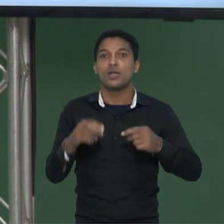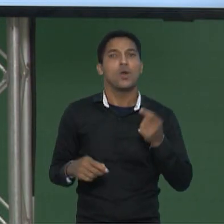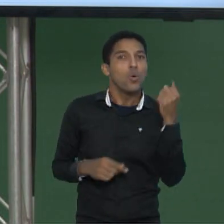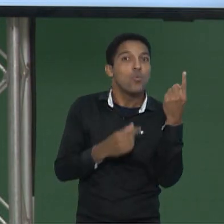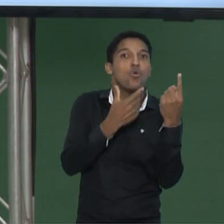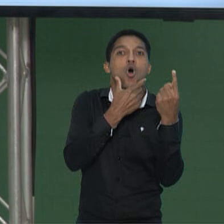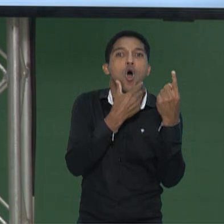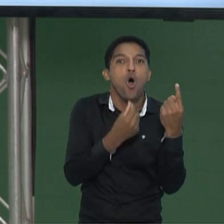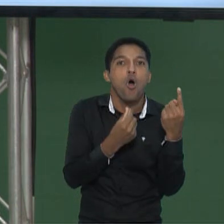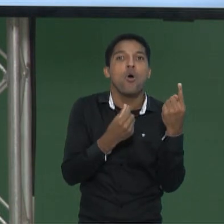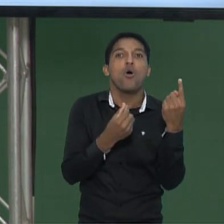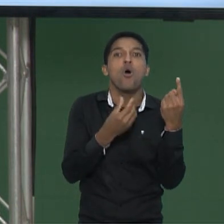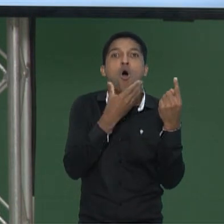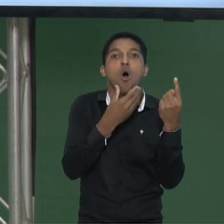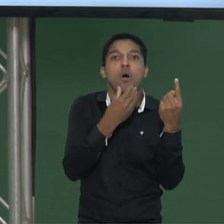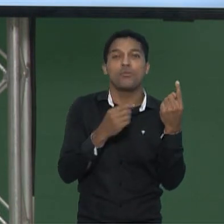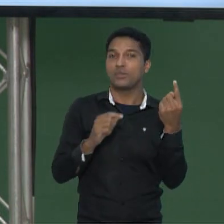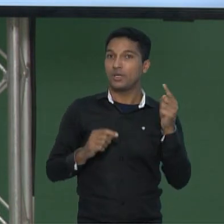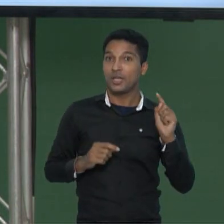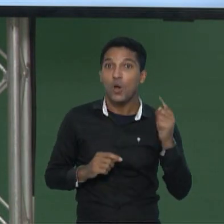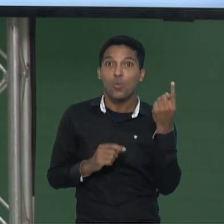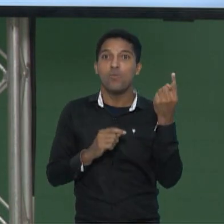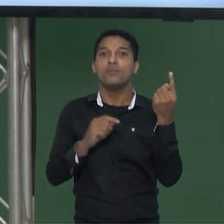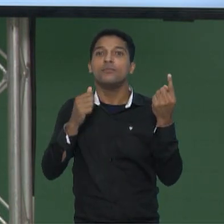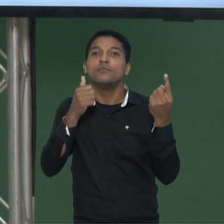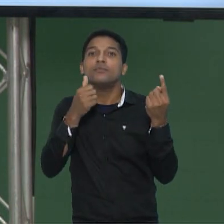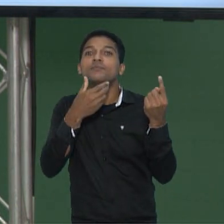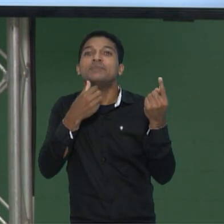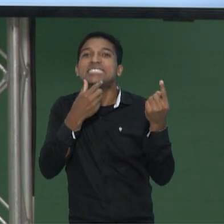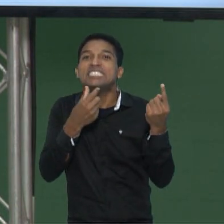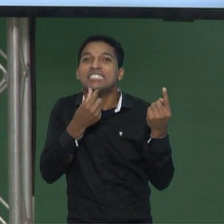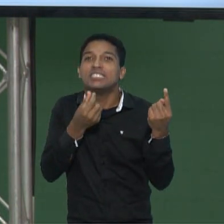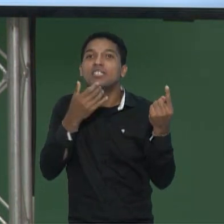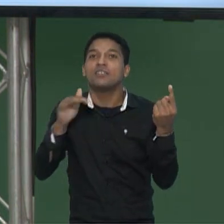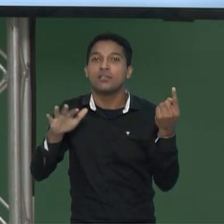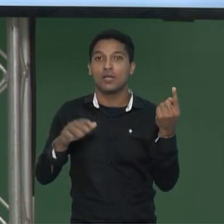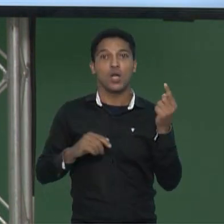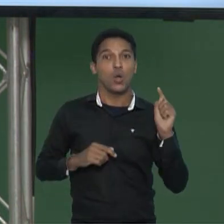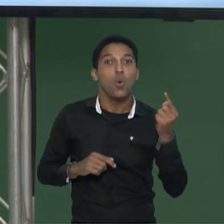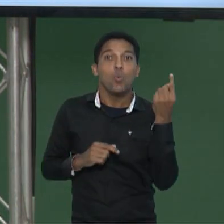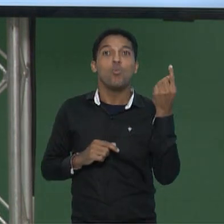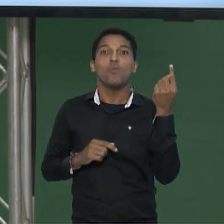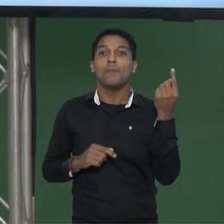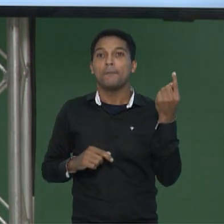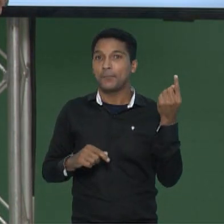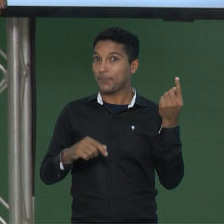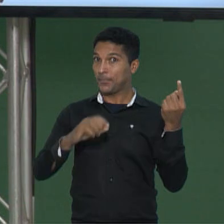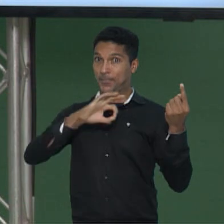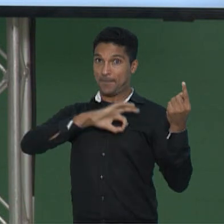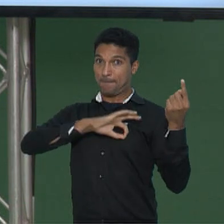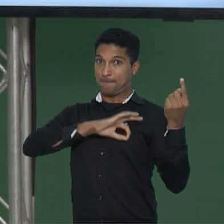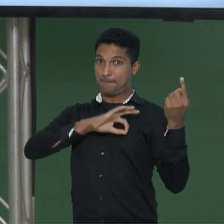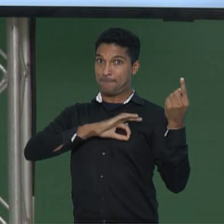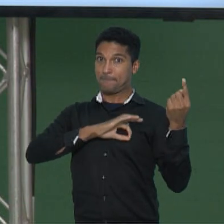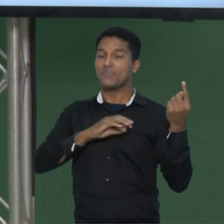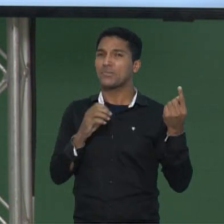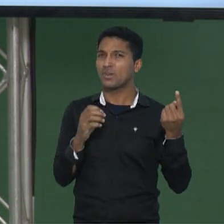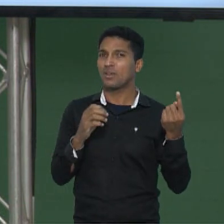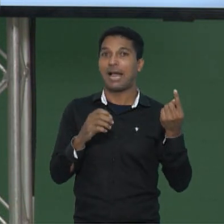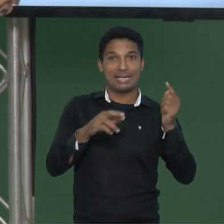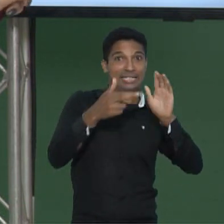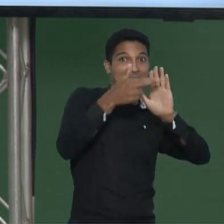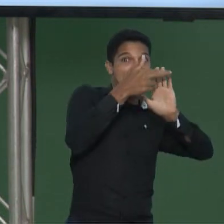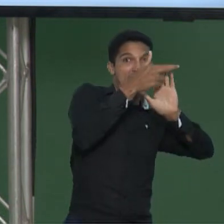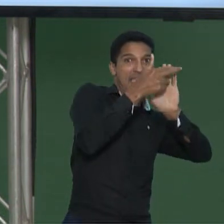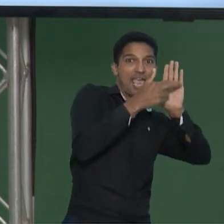um menino ou um policial. É apenas um. Então aqui eu não vou usar a minha regrinha do